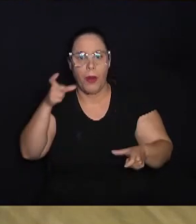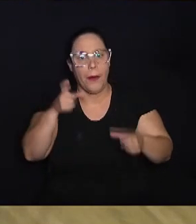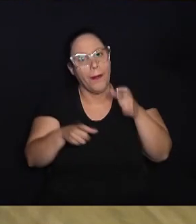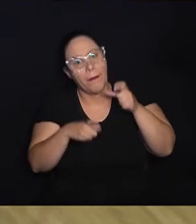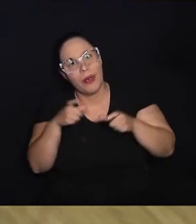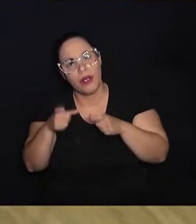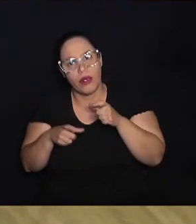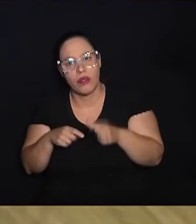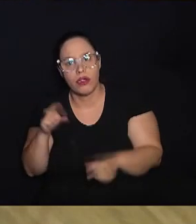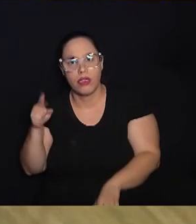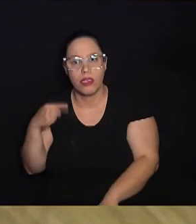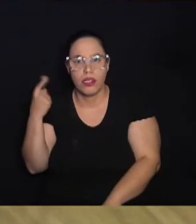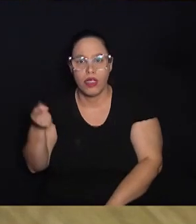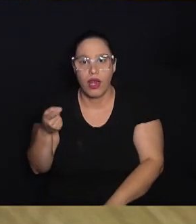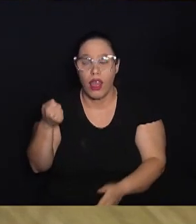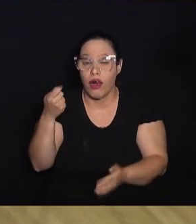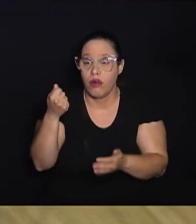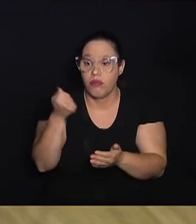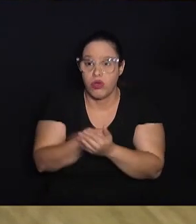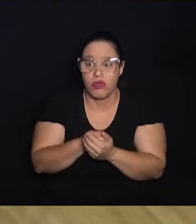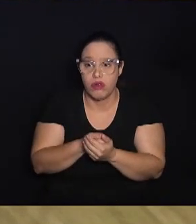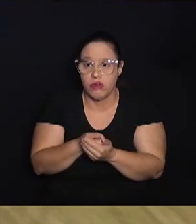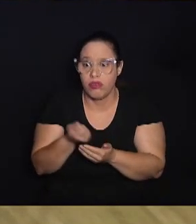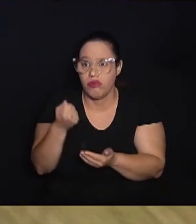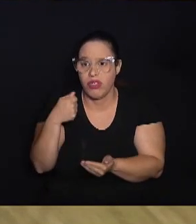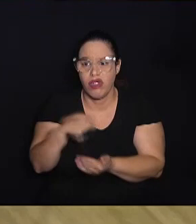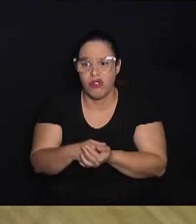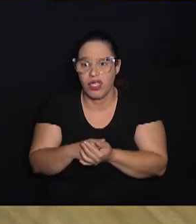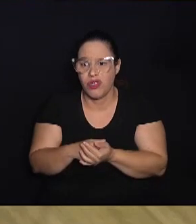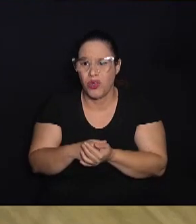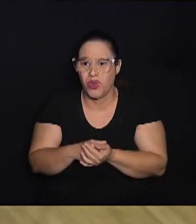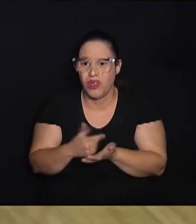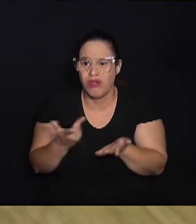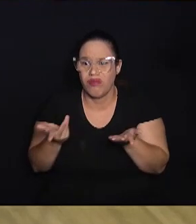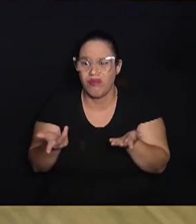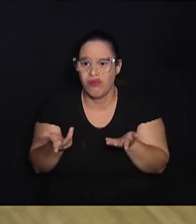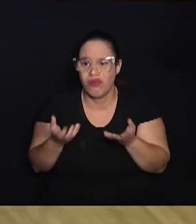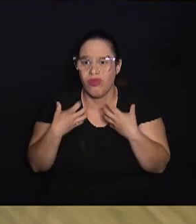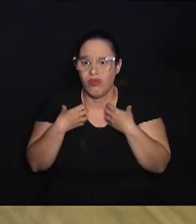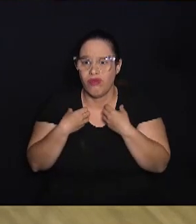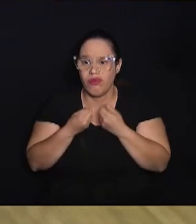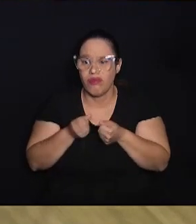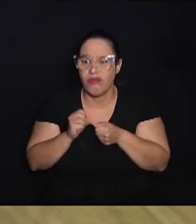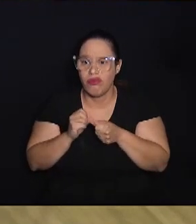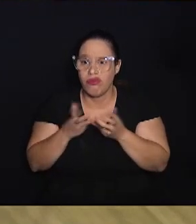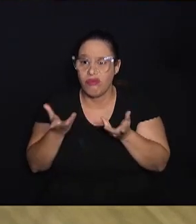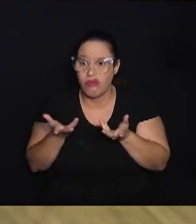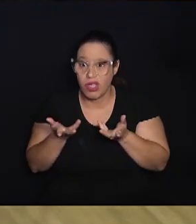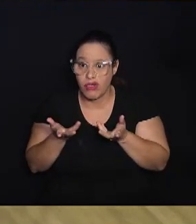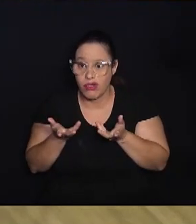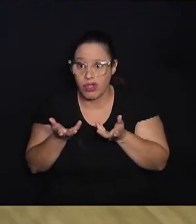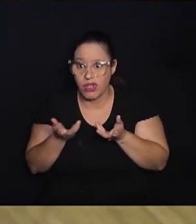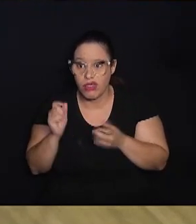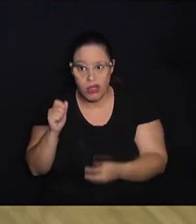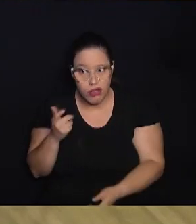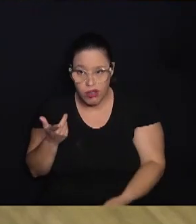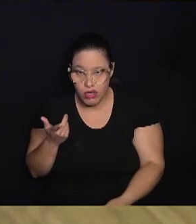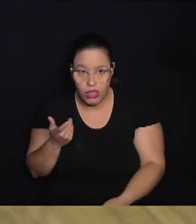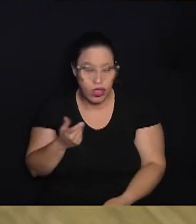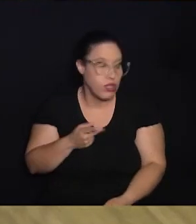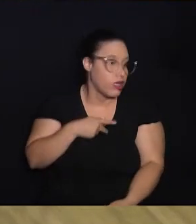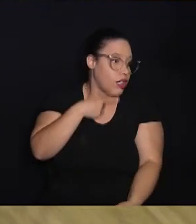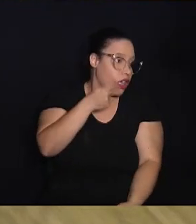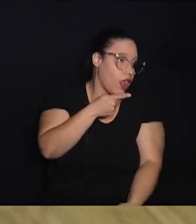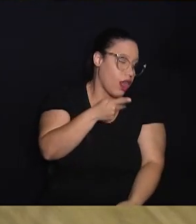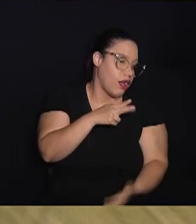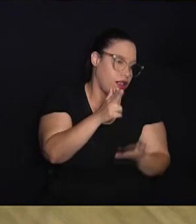e depois você não faz um investimento não tem um retorno daquilo ali e aí e aí e já que a gente tá falando em